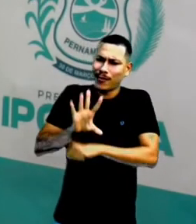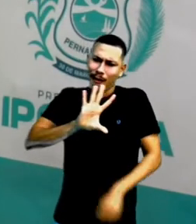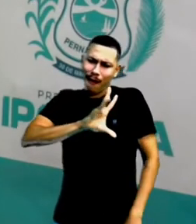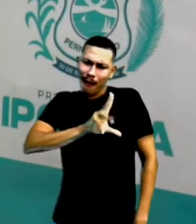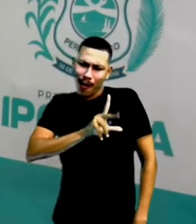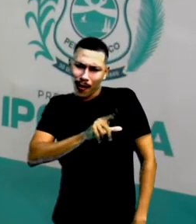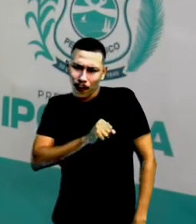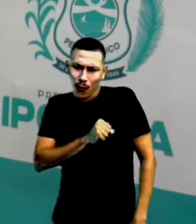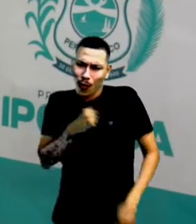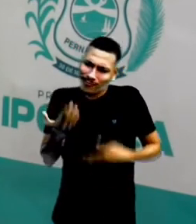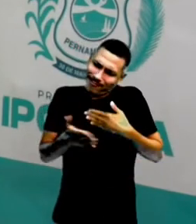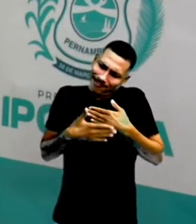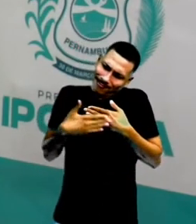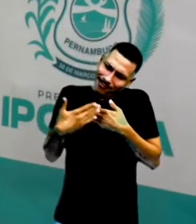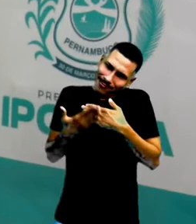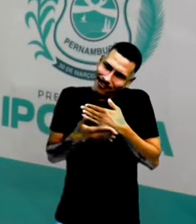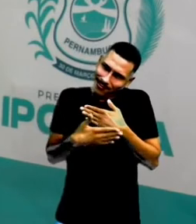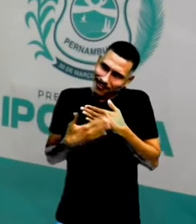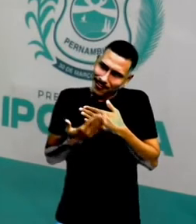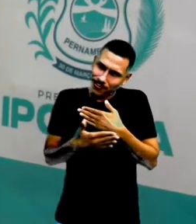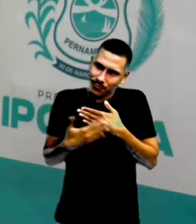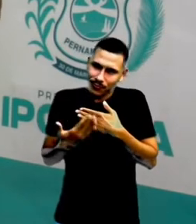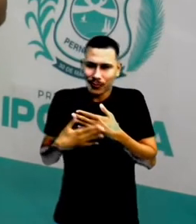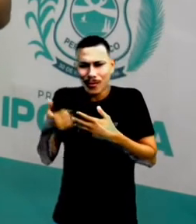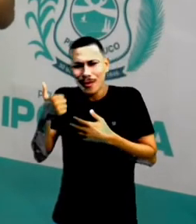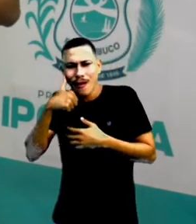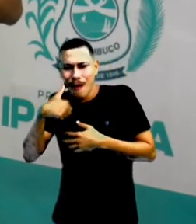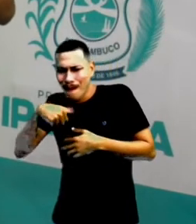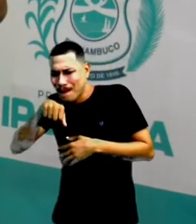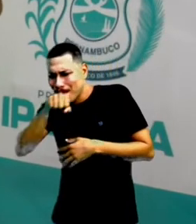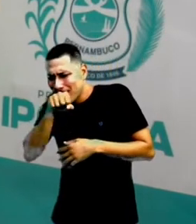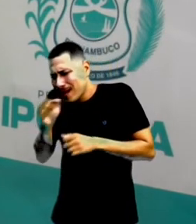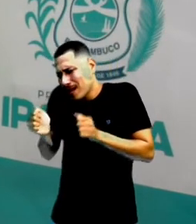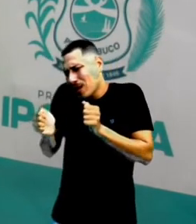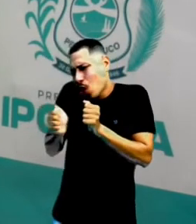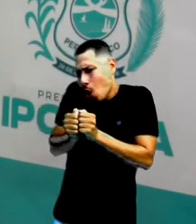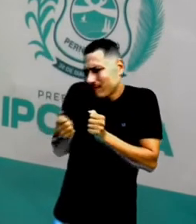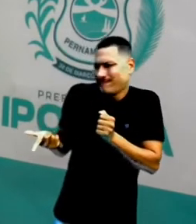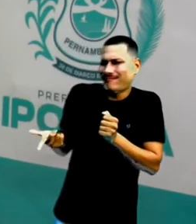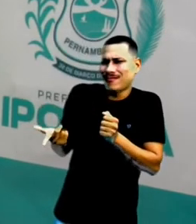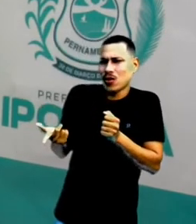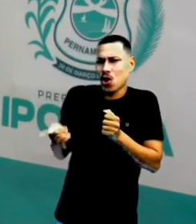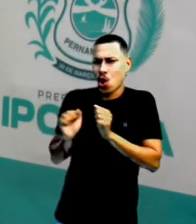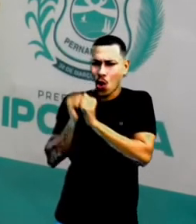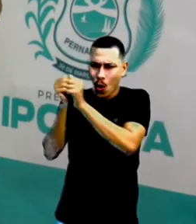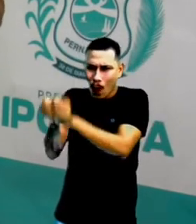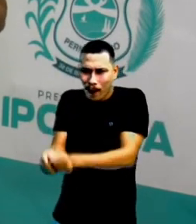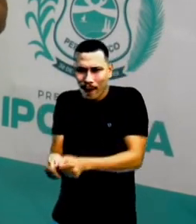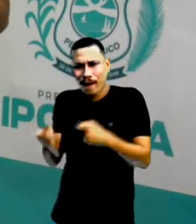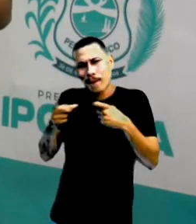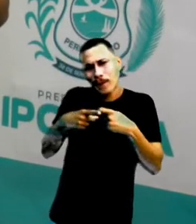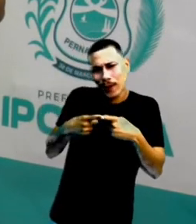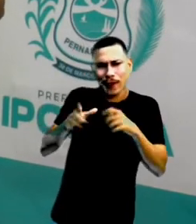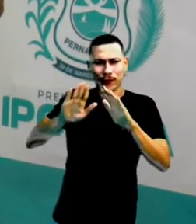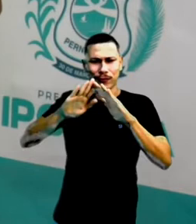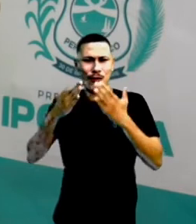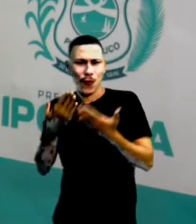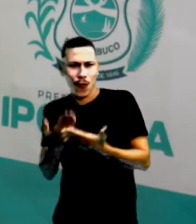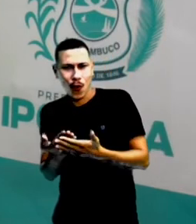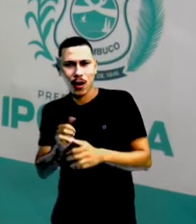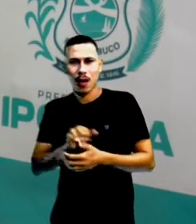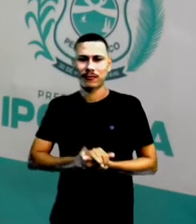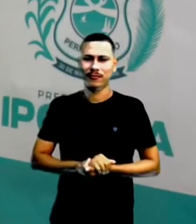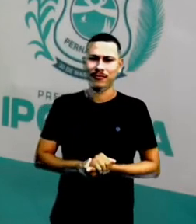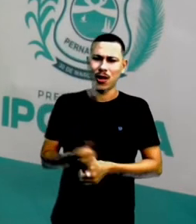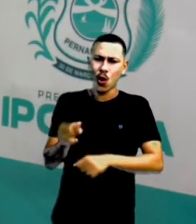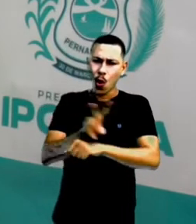amor, o carinho. É onde a mamãe nos leva para o médico, para a escola, cuida da